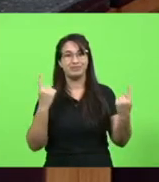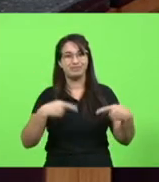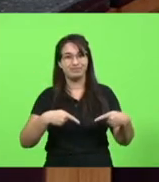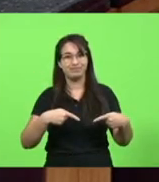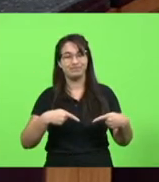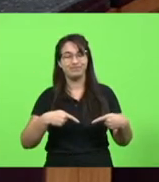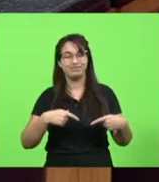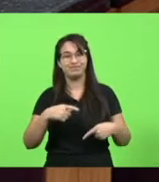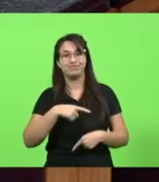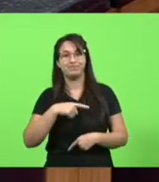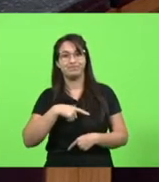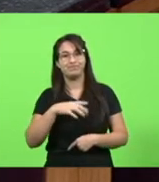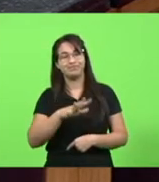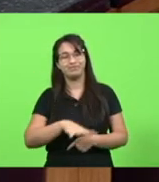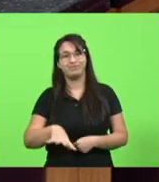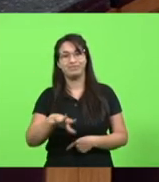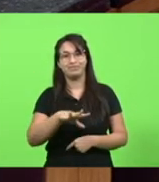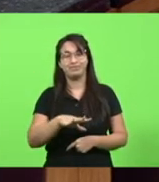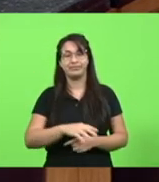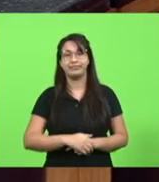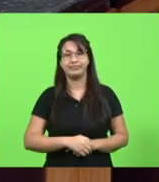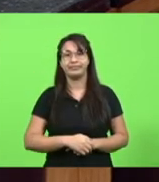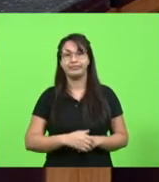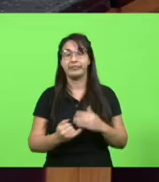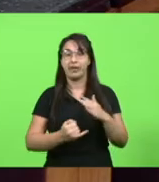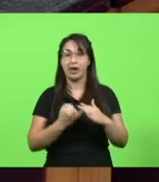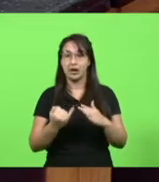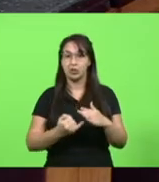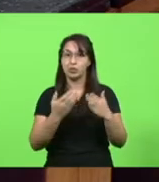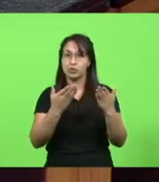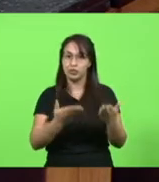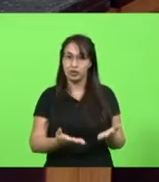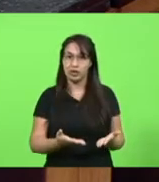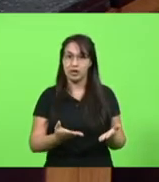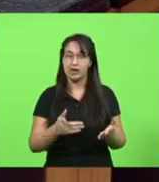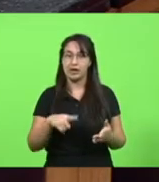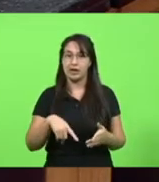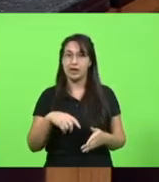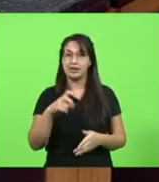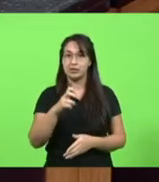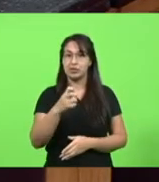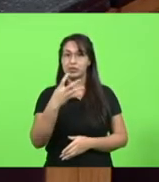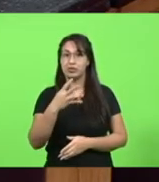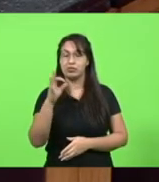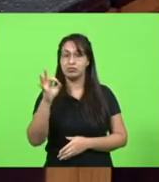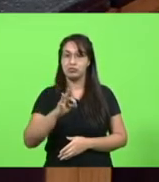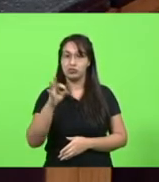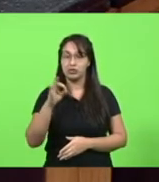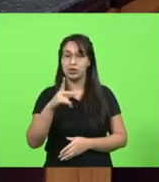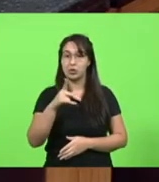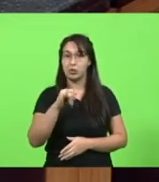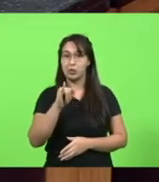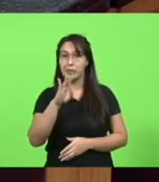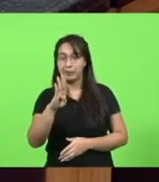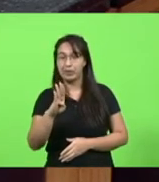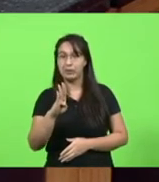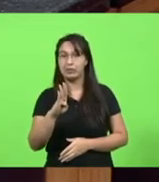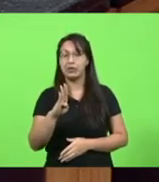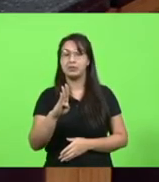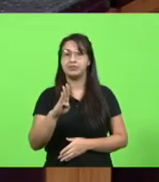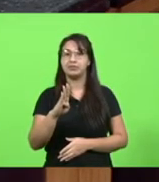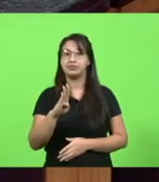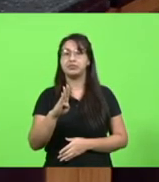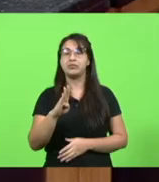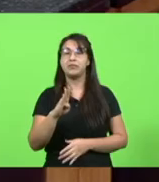impõe para nós. A indústria carbonífera representa cerca de 54% do PIB de Capivari de Baixo,